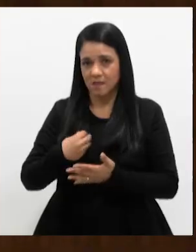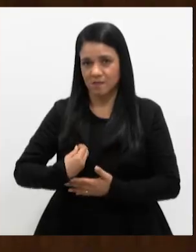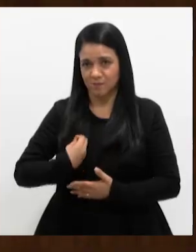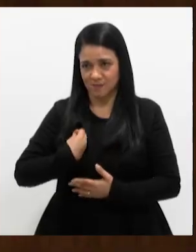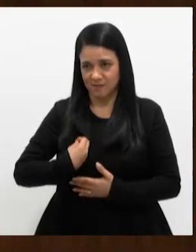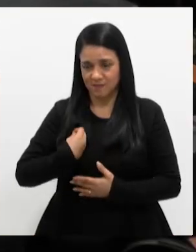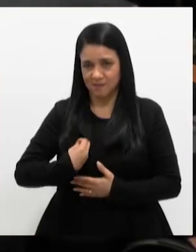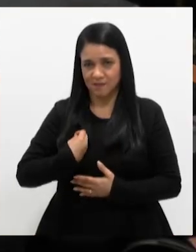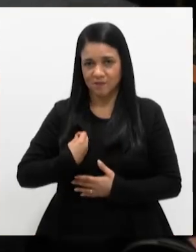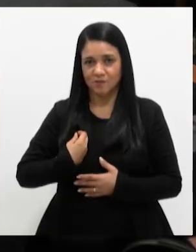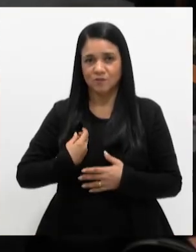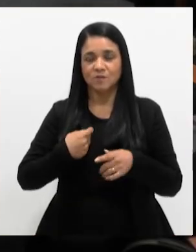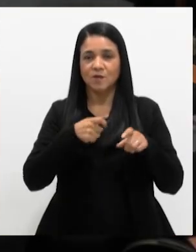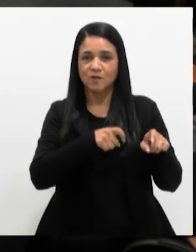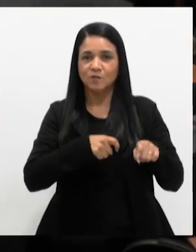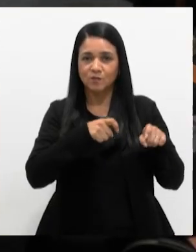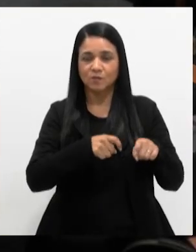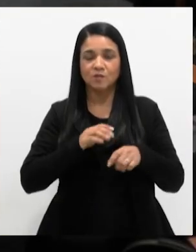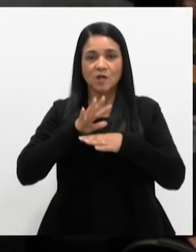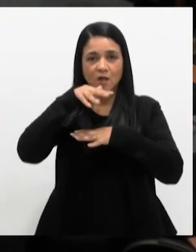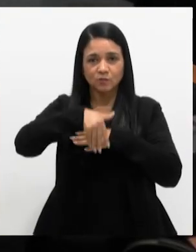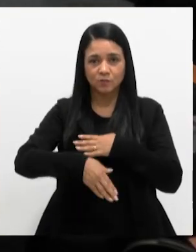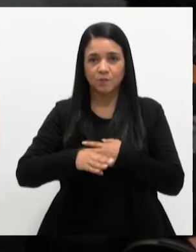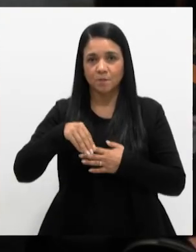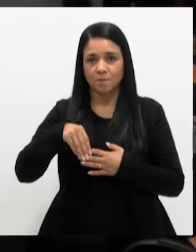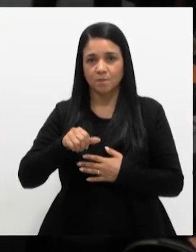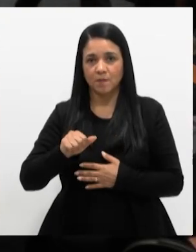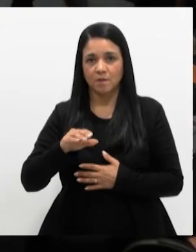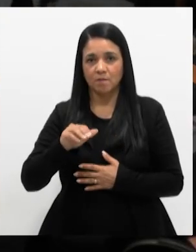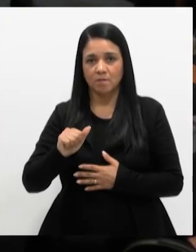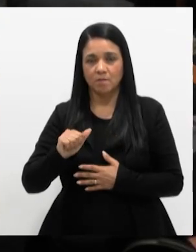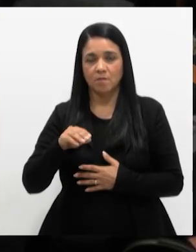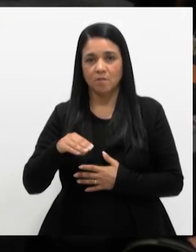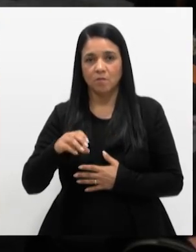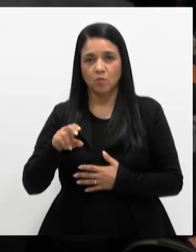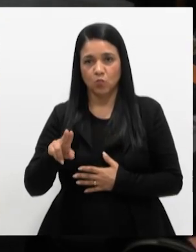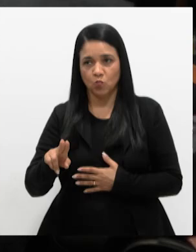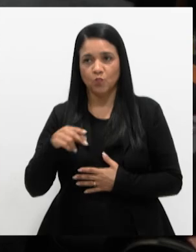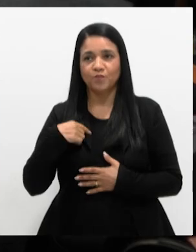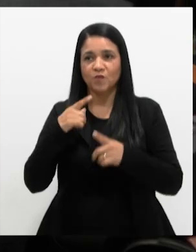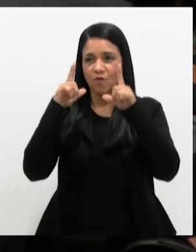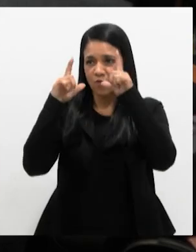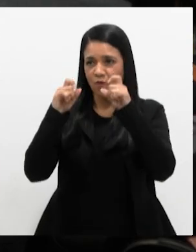agricultores de Cachoeiro, de Macacu. A gente tirou uma foto ali com o Flávio,